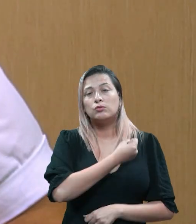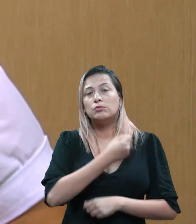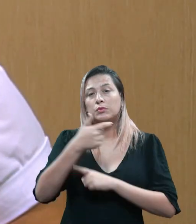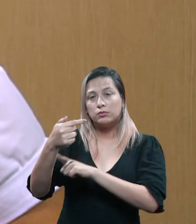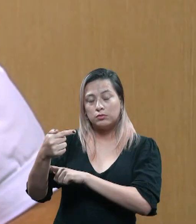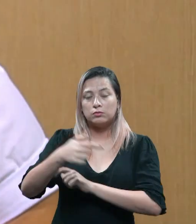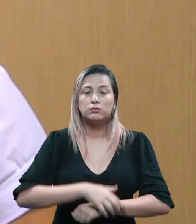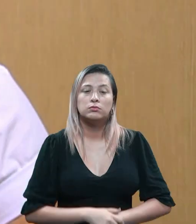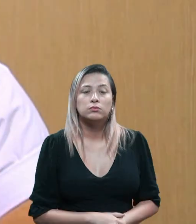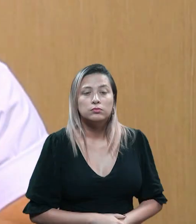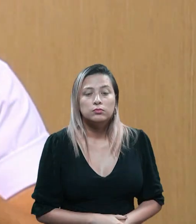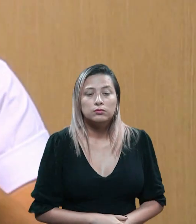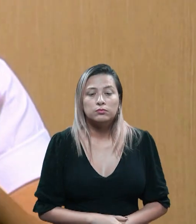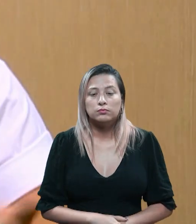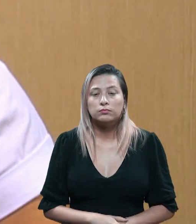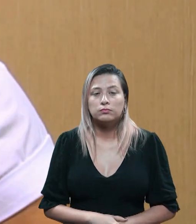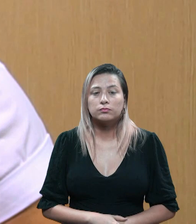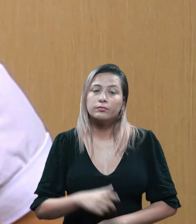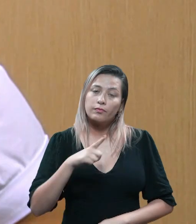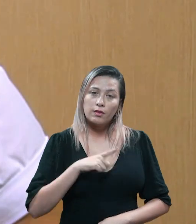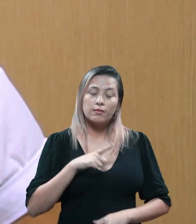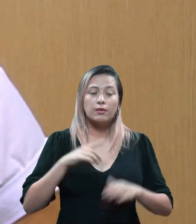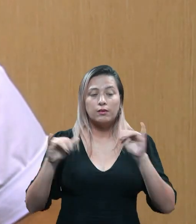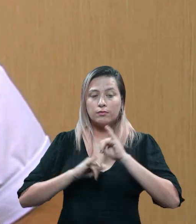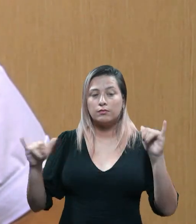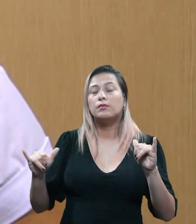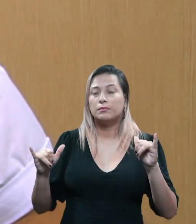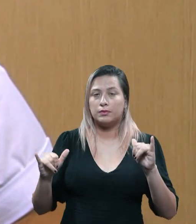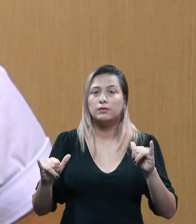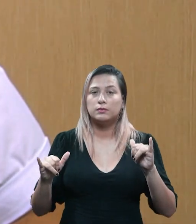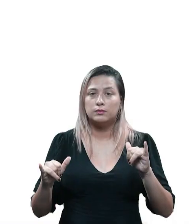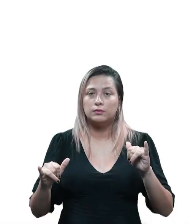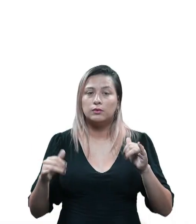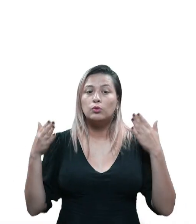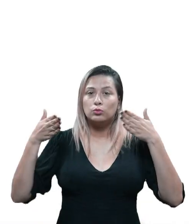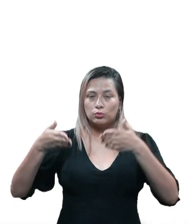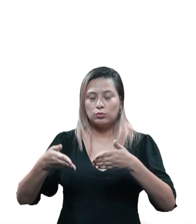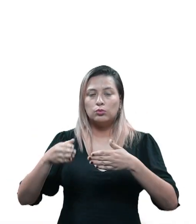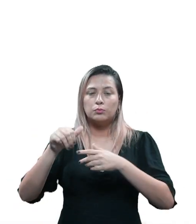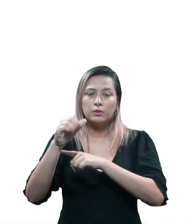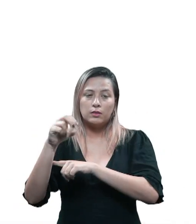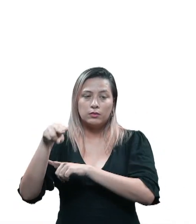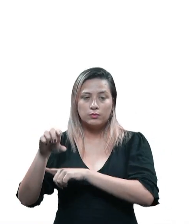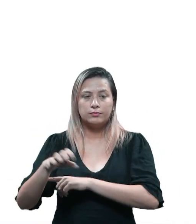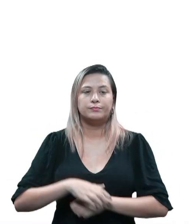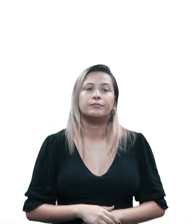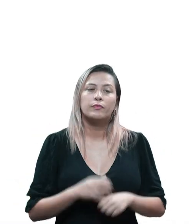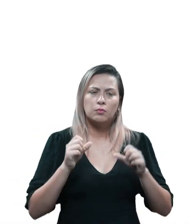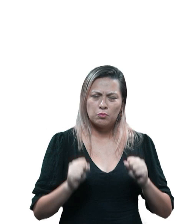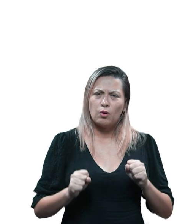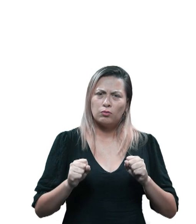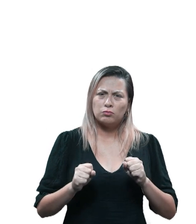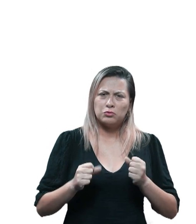vai ter mais informações sobre as causas da acne. A acne pode ser